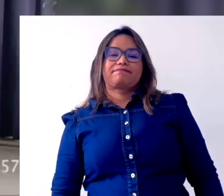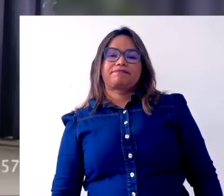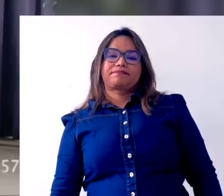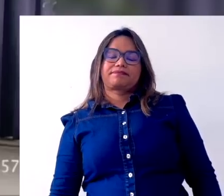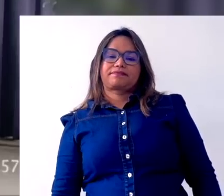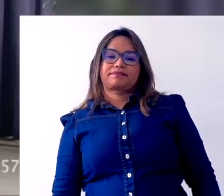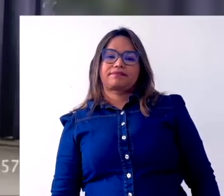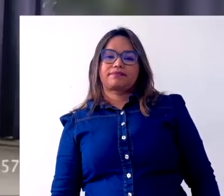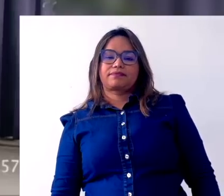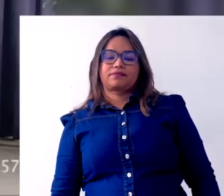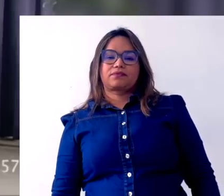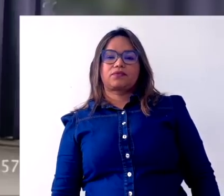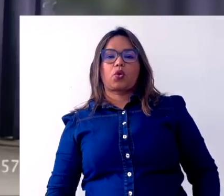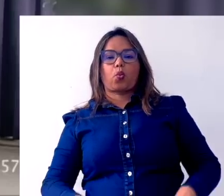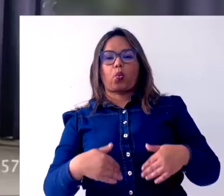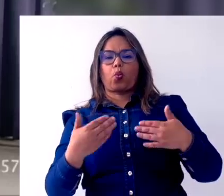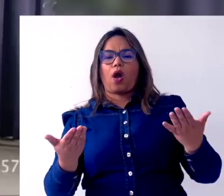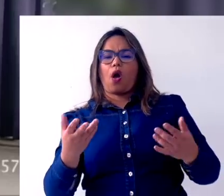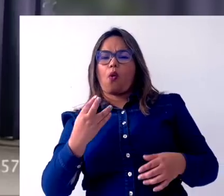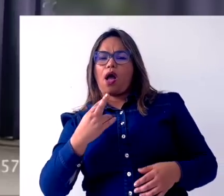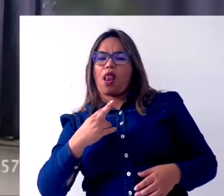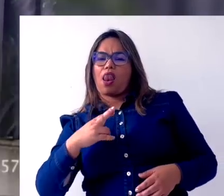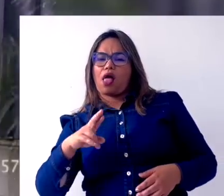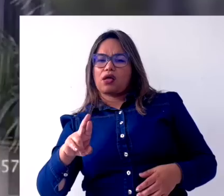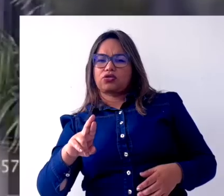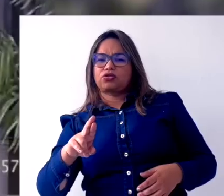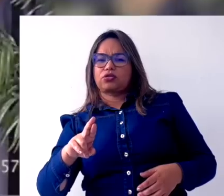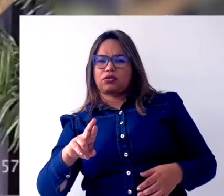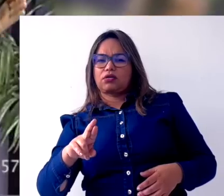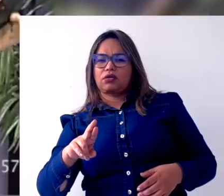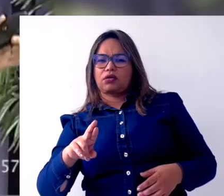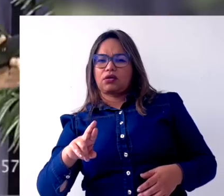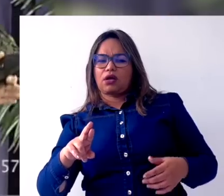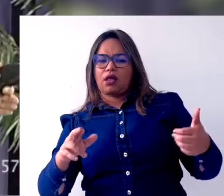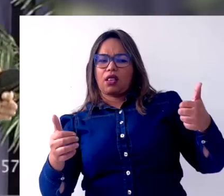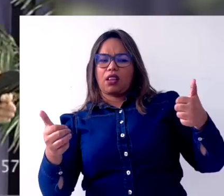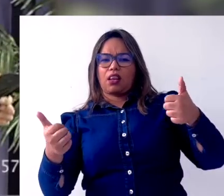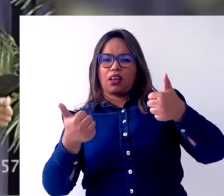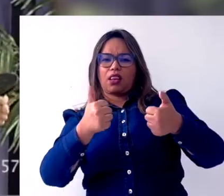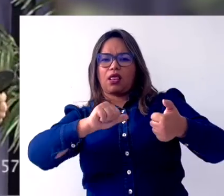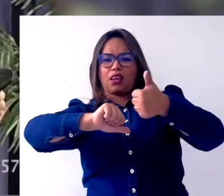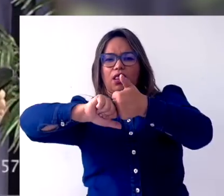E que religiões estão representando a tese e a antítese?